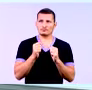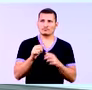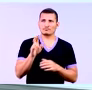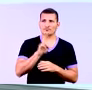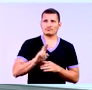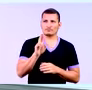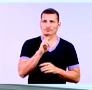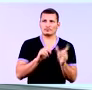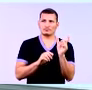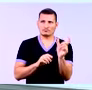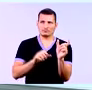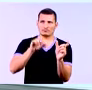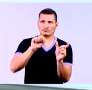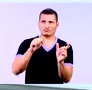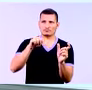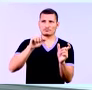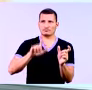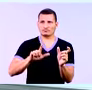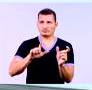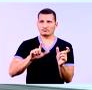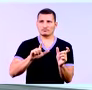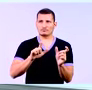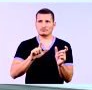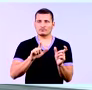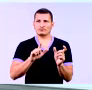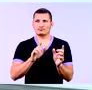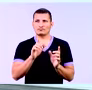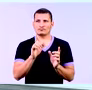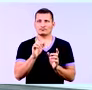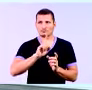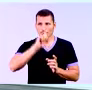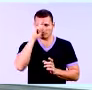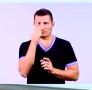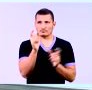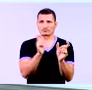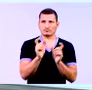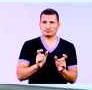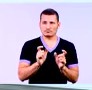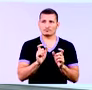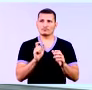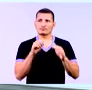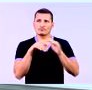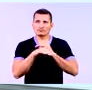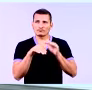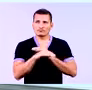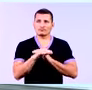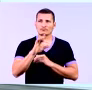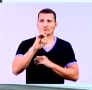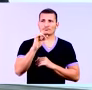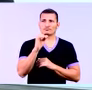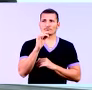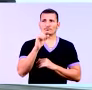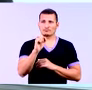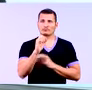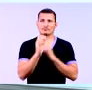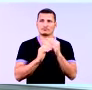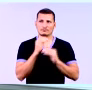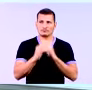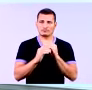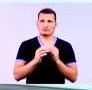os comandos SQL para criar as estruturas e armazenar dados no banco. Então foi isso que nós fizemos até agora. Hoje nós chegamos num